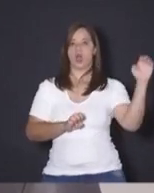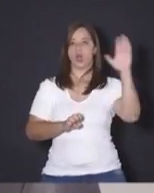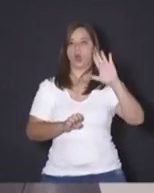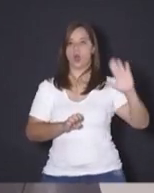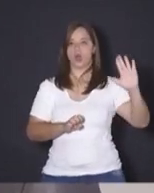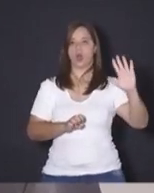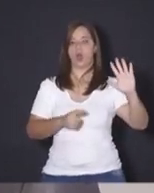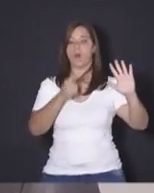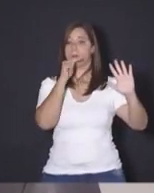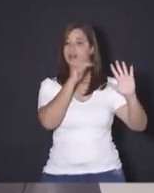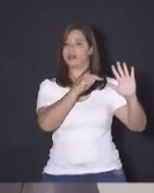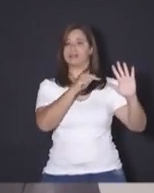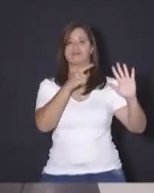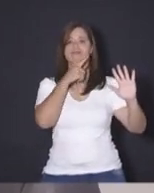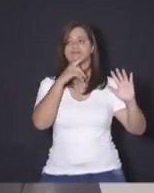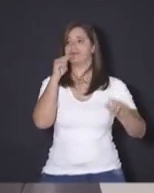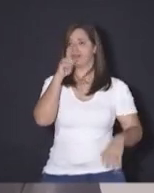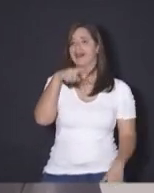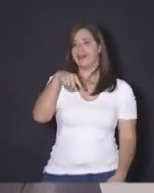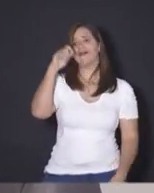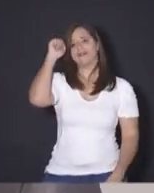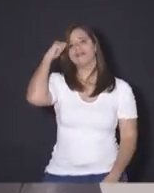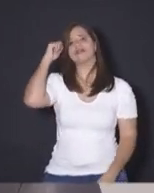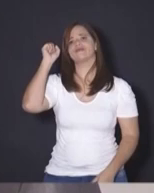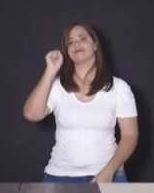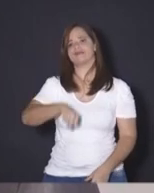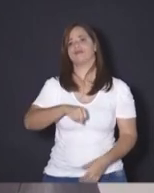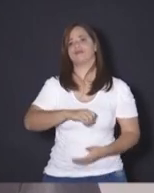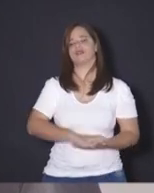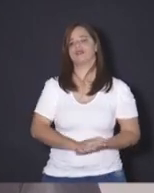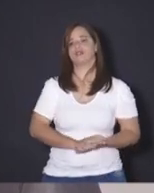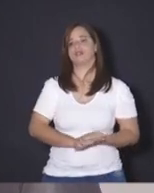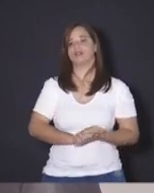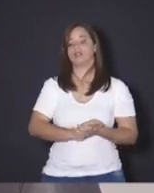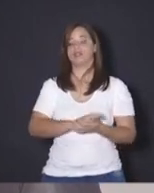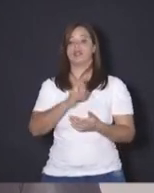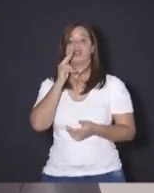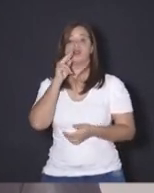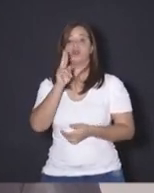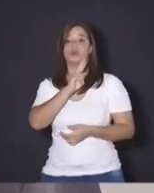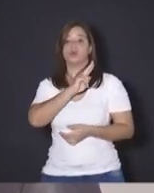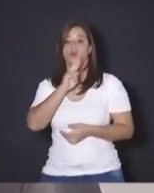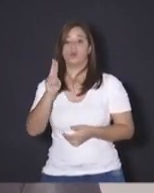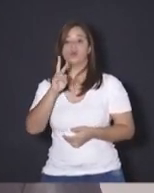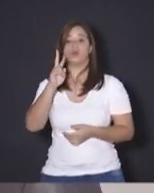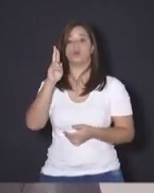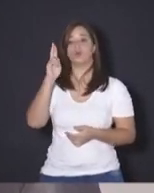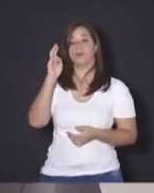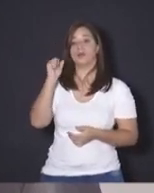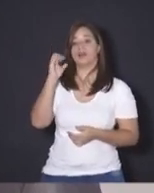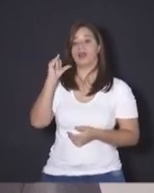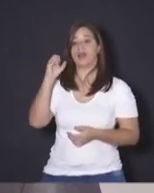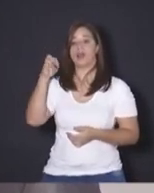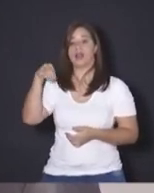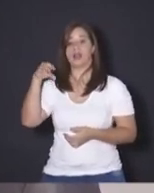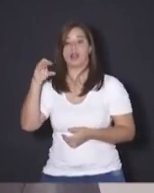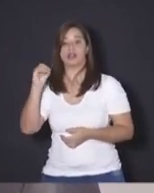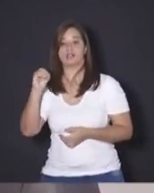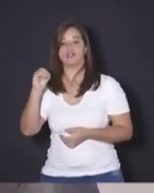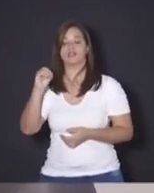considerado com negro o racismo chamamos de racismo de